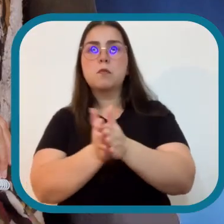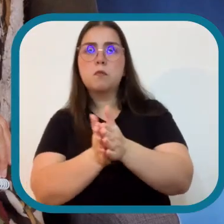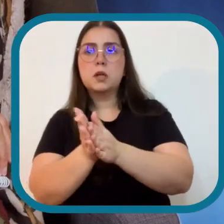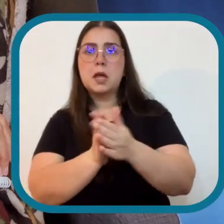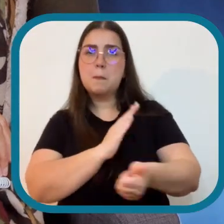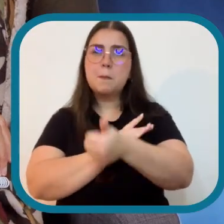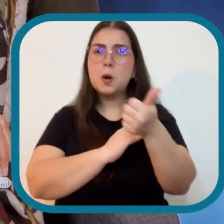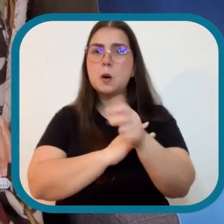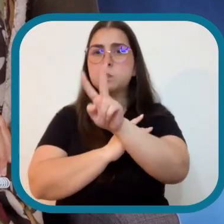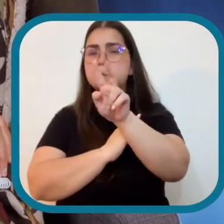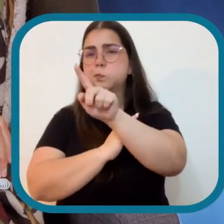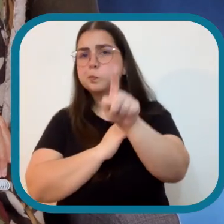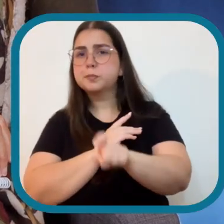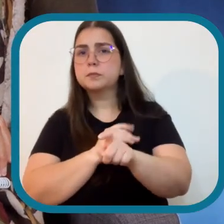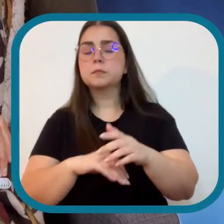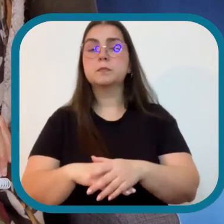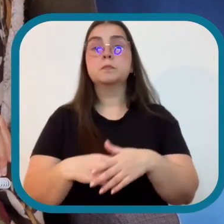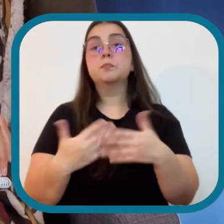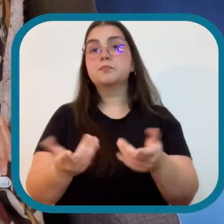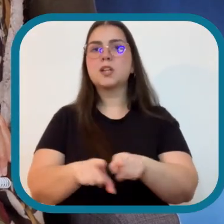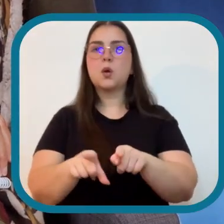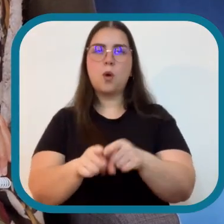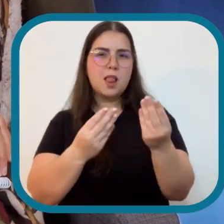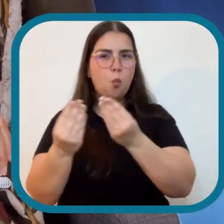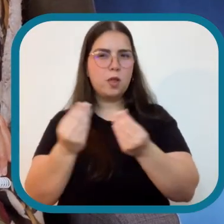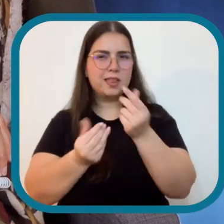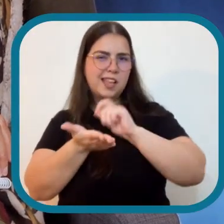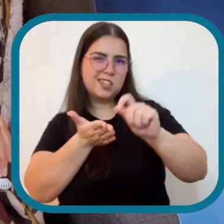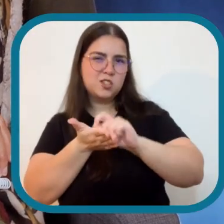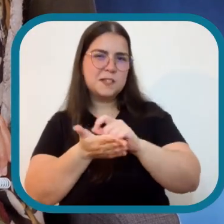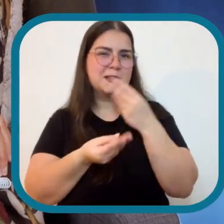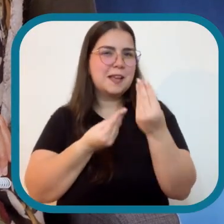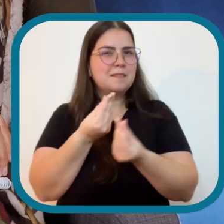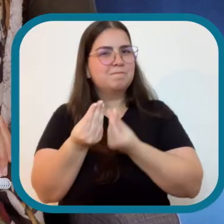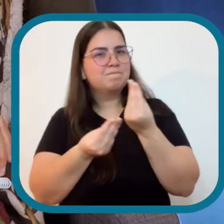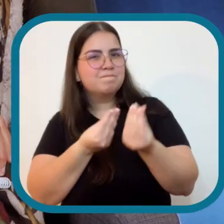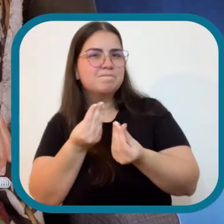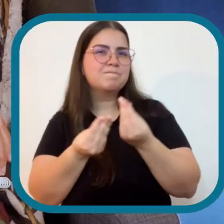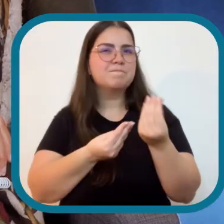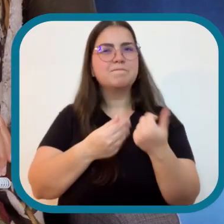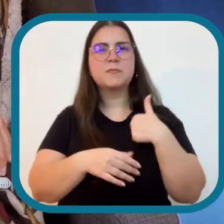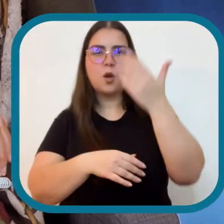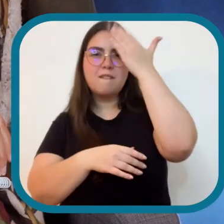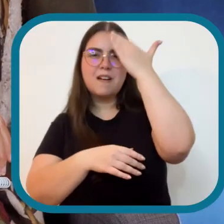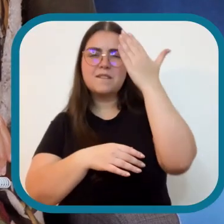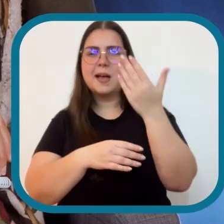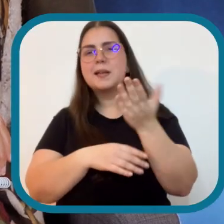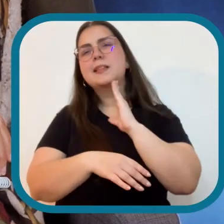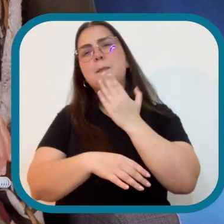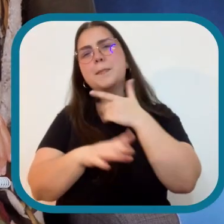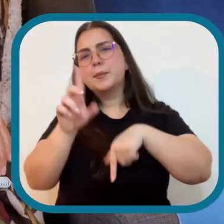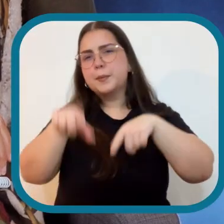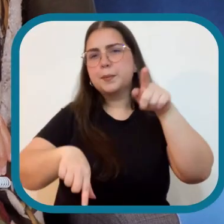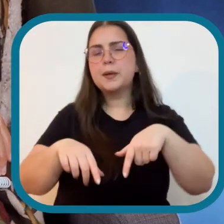Por acaso, essa história da qualidade da escrita, aí já acho que é muito discutível. O que é isso da qualidade